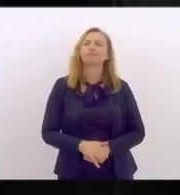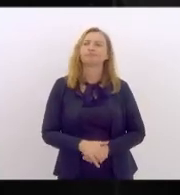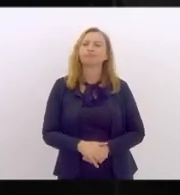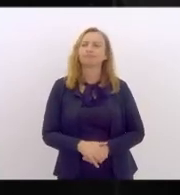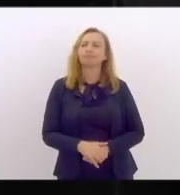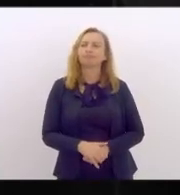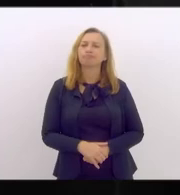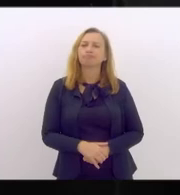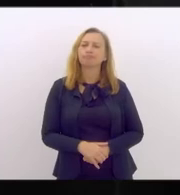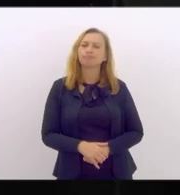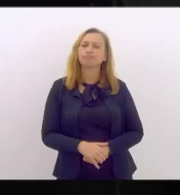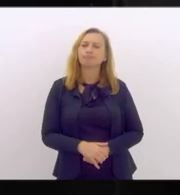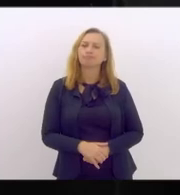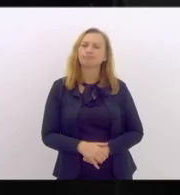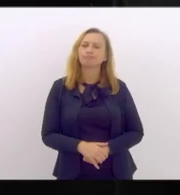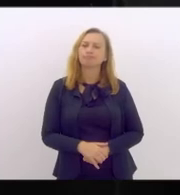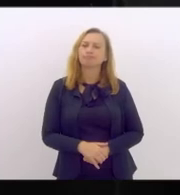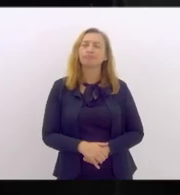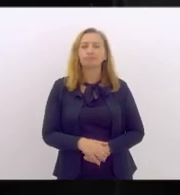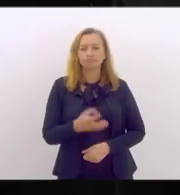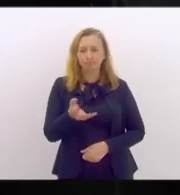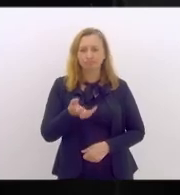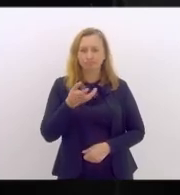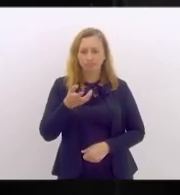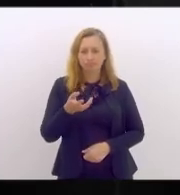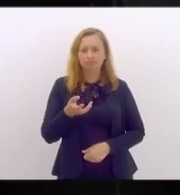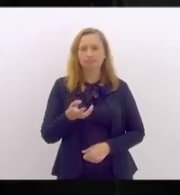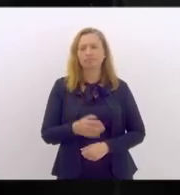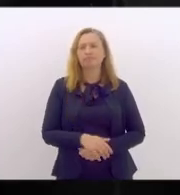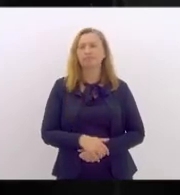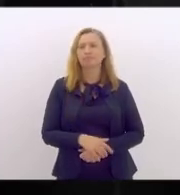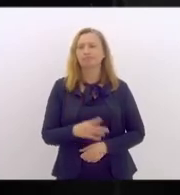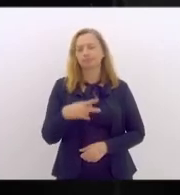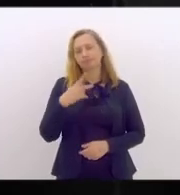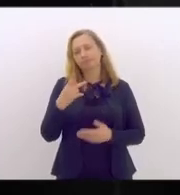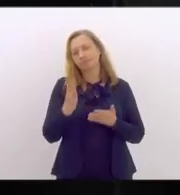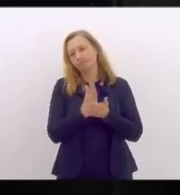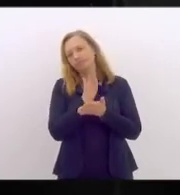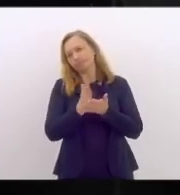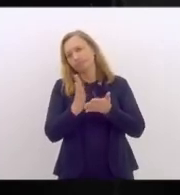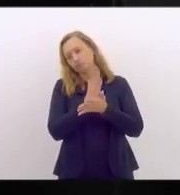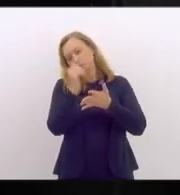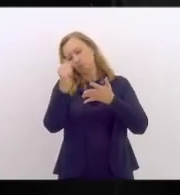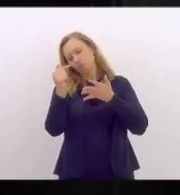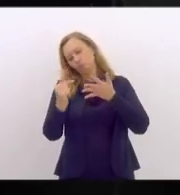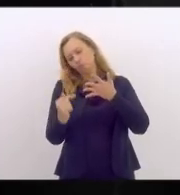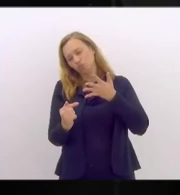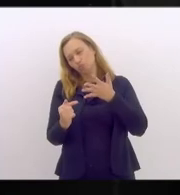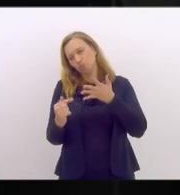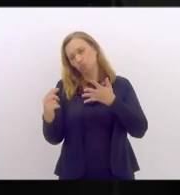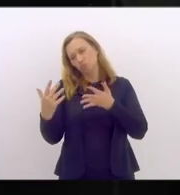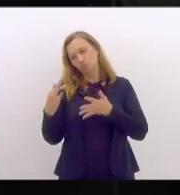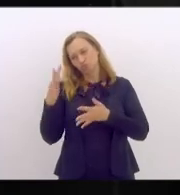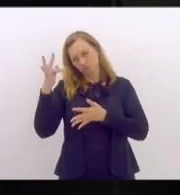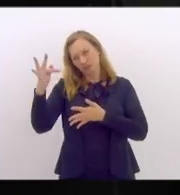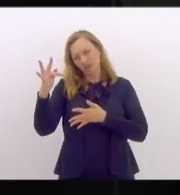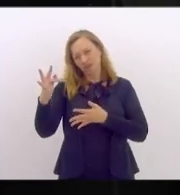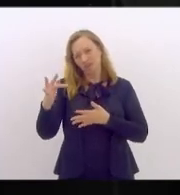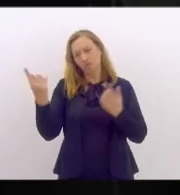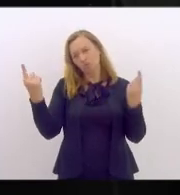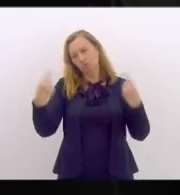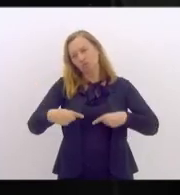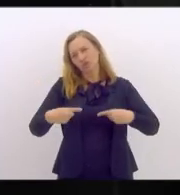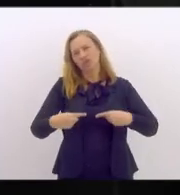e eu queria eu queria ressaltar alguns pontos muito brevemente sumáriamente dos